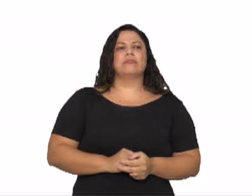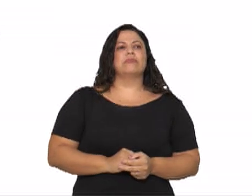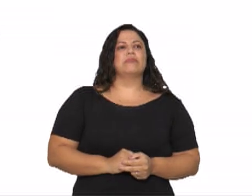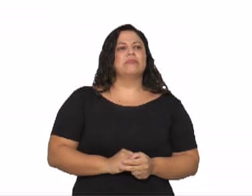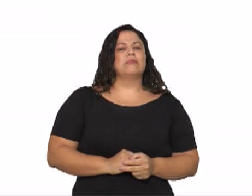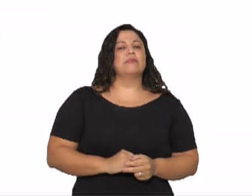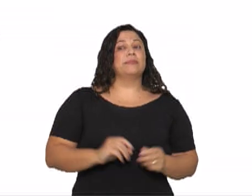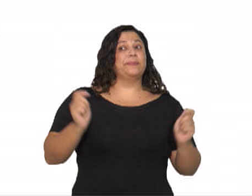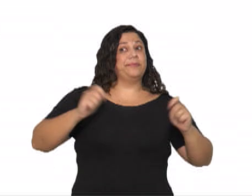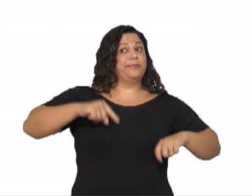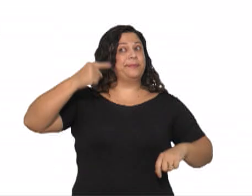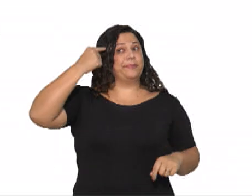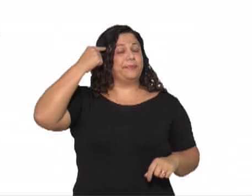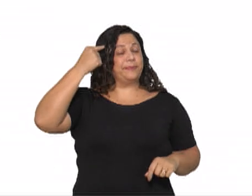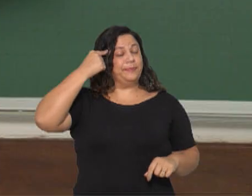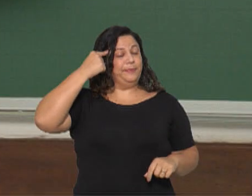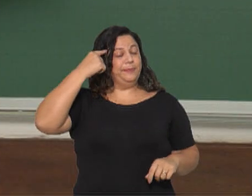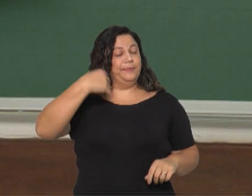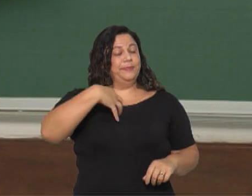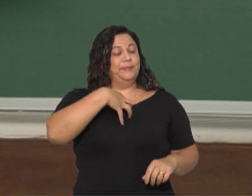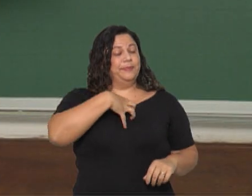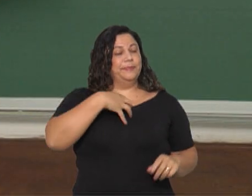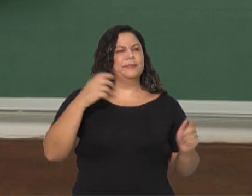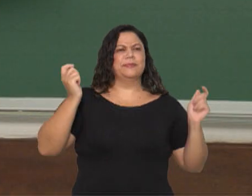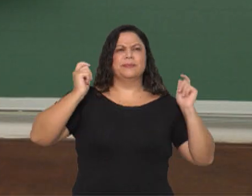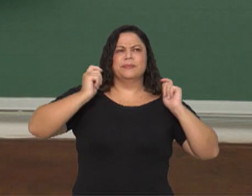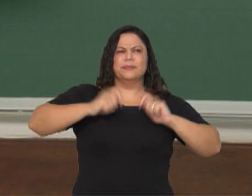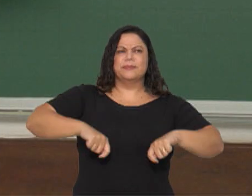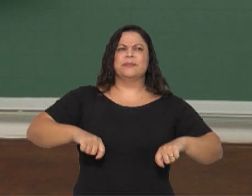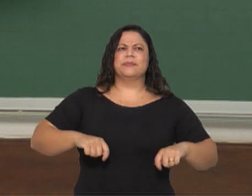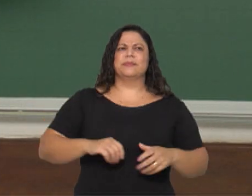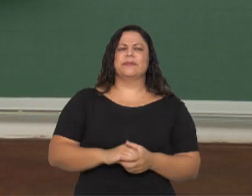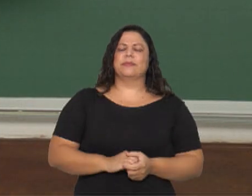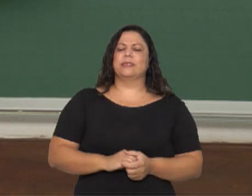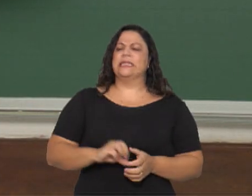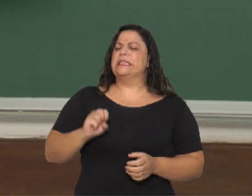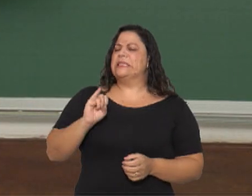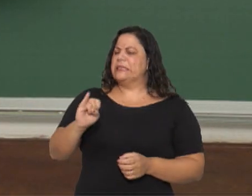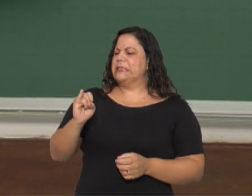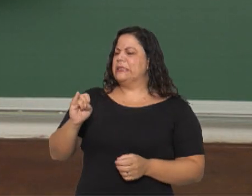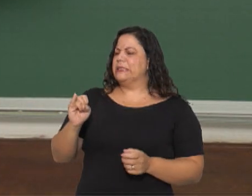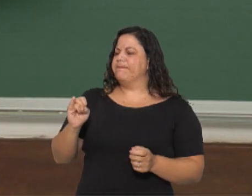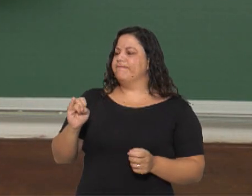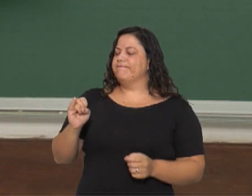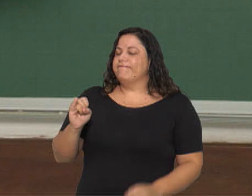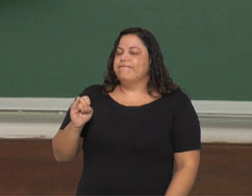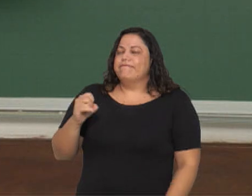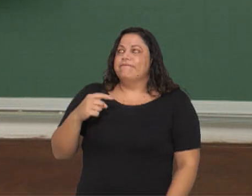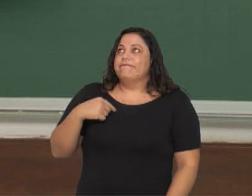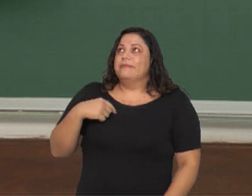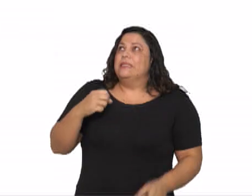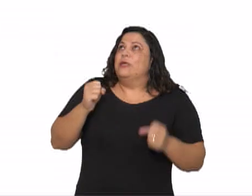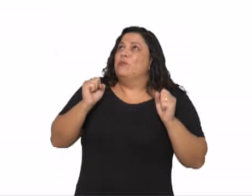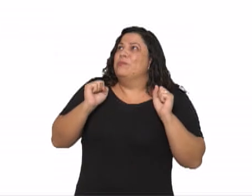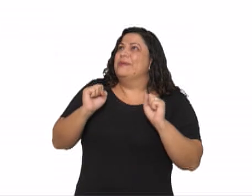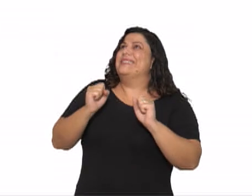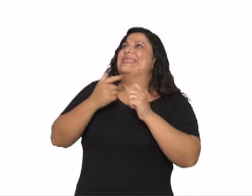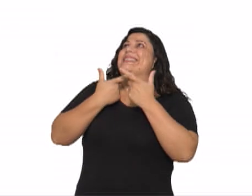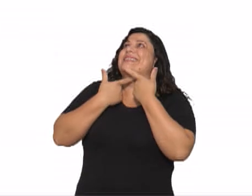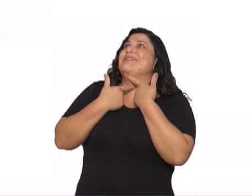de la seguinte maneira. Se pudiera vivir novamente mi vida, olha a ideia, o desejo,